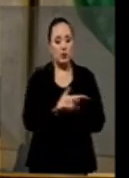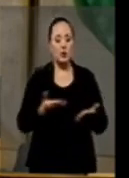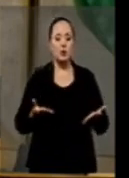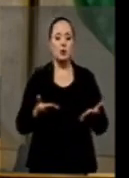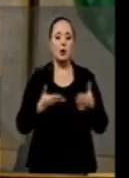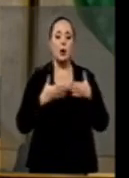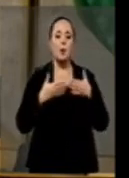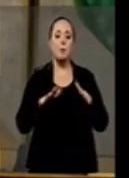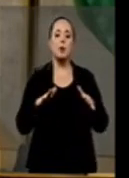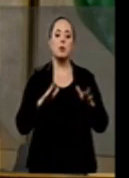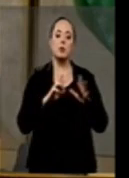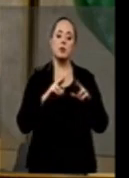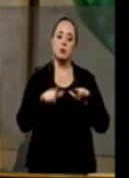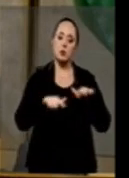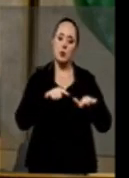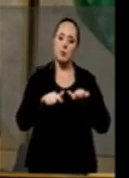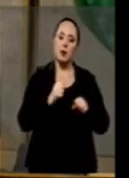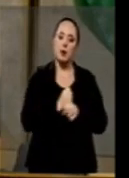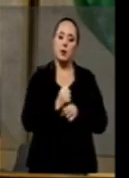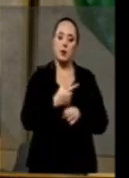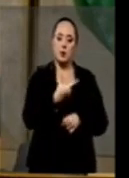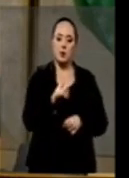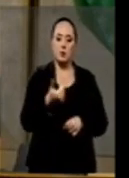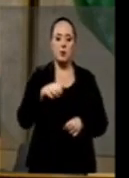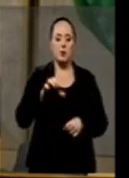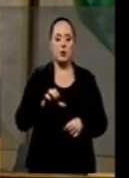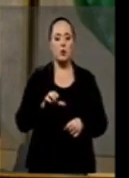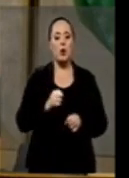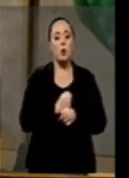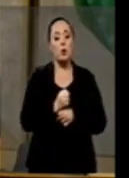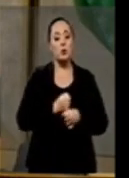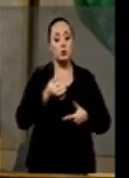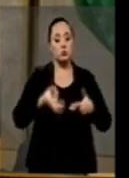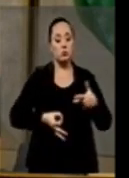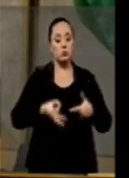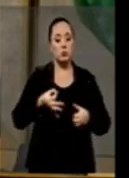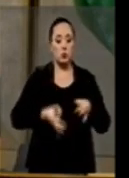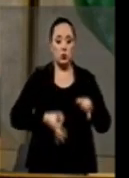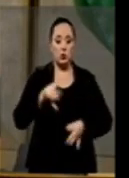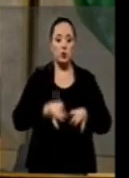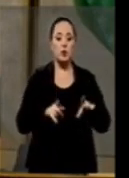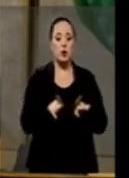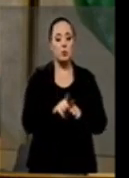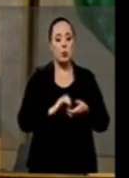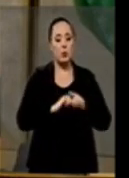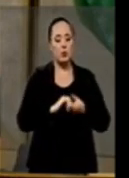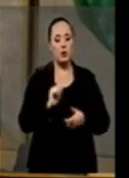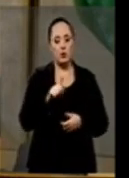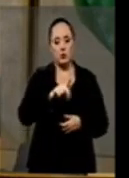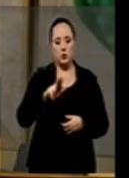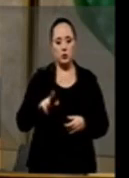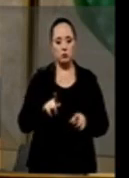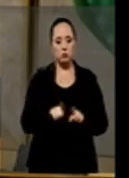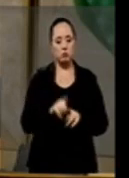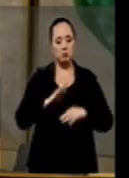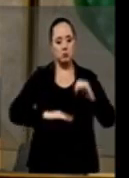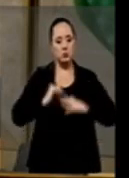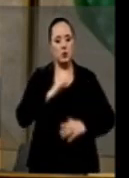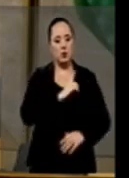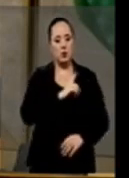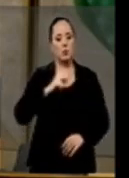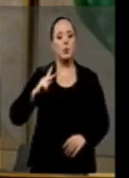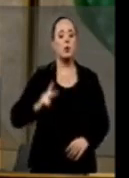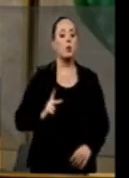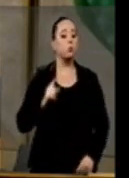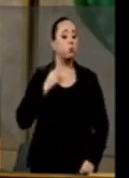judiciário de 2019 que estendo também é o advogado-geral da união aos defensores públicos aos